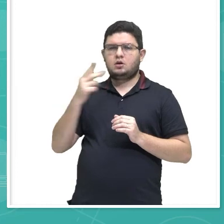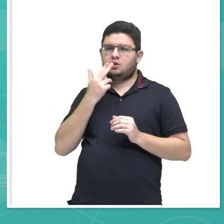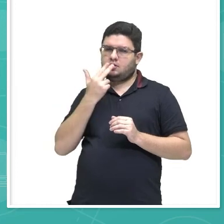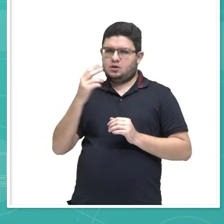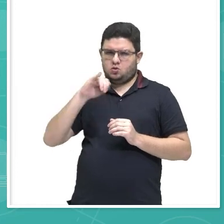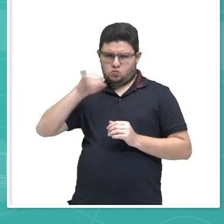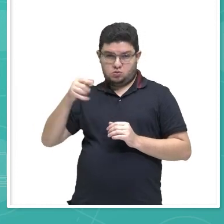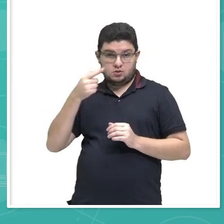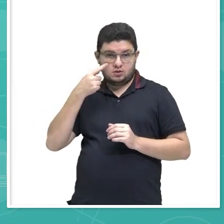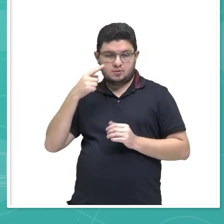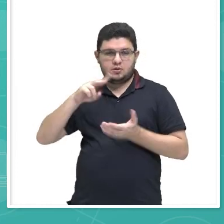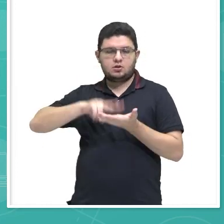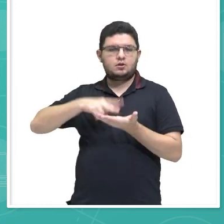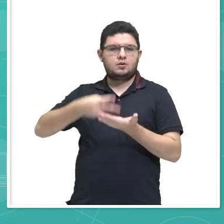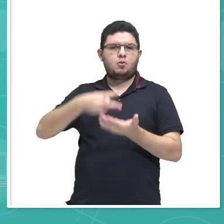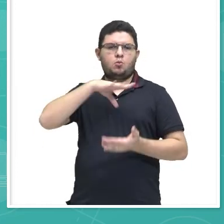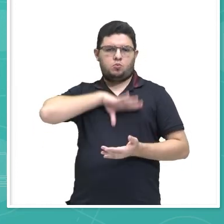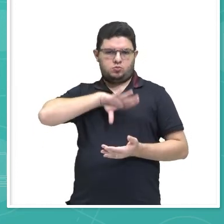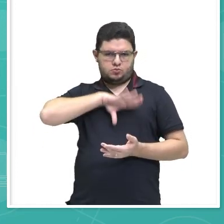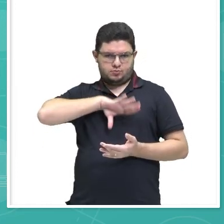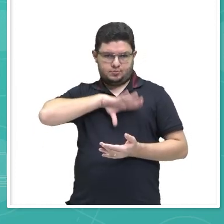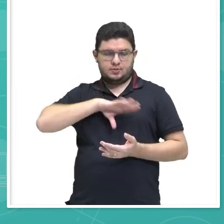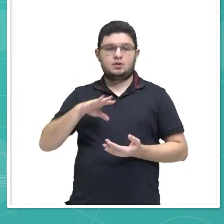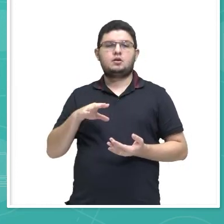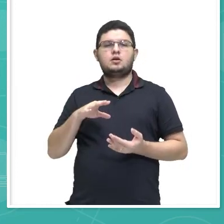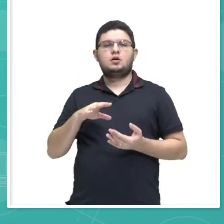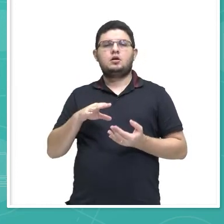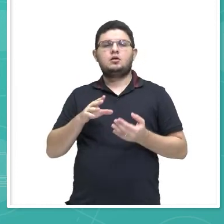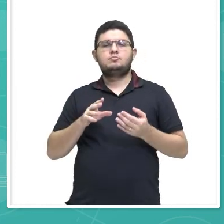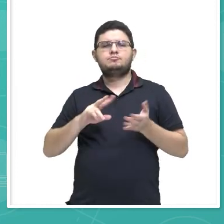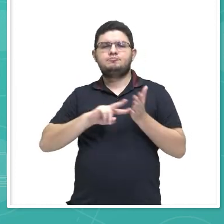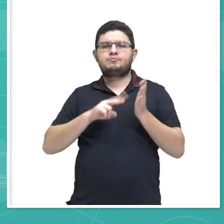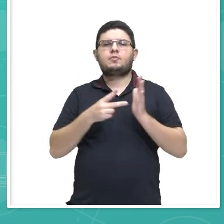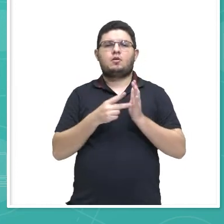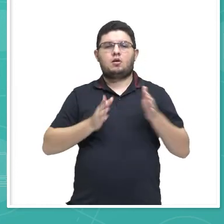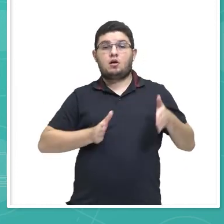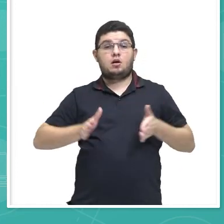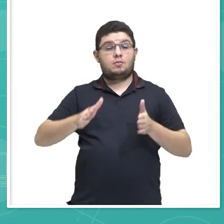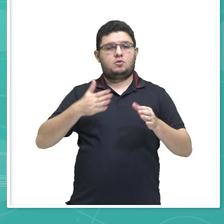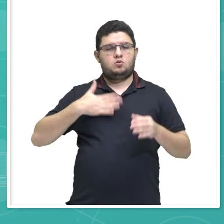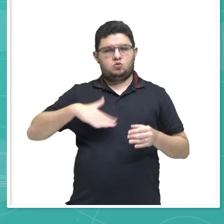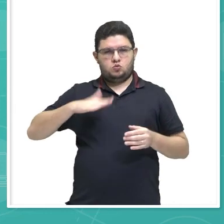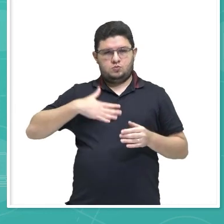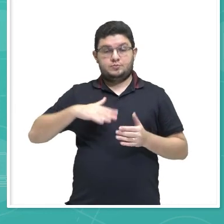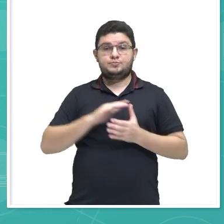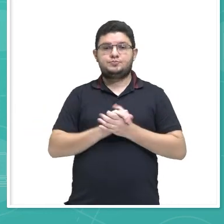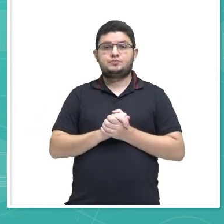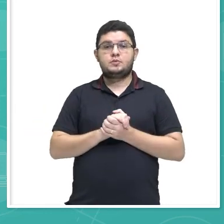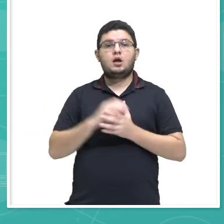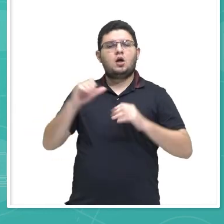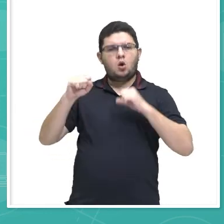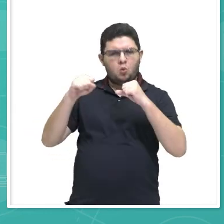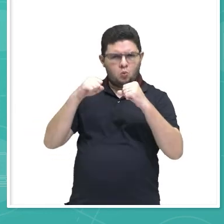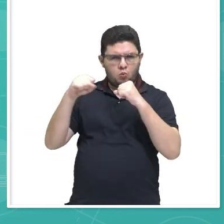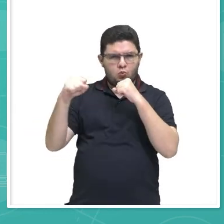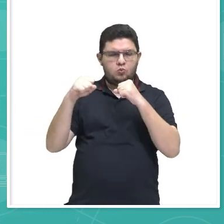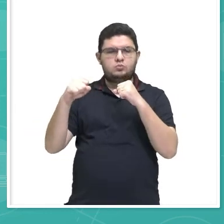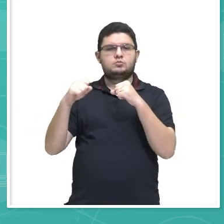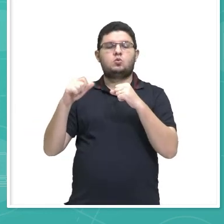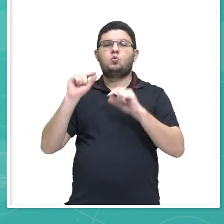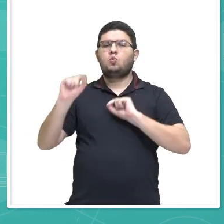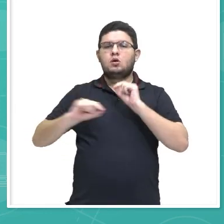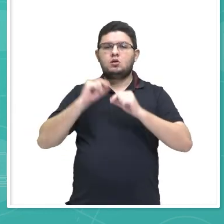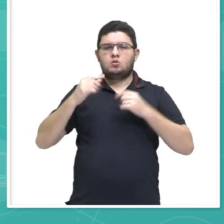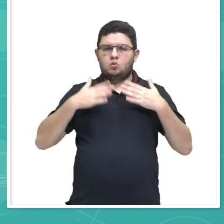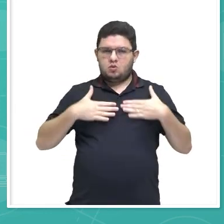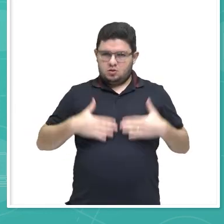palavra judô significa o caminho suave. Os propósitos dessa luta consistem no condicionamento físico, equilíbrio